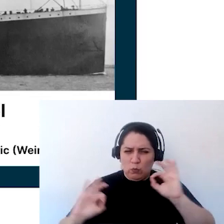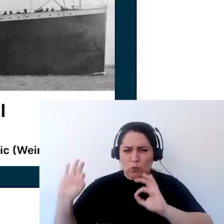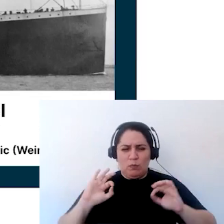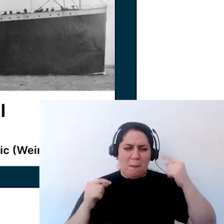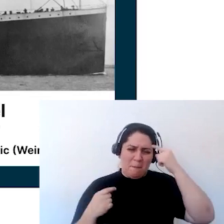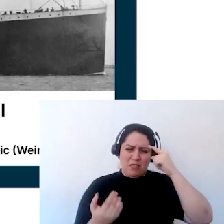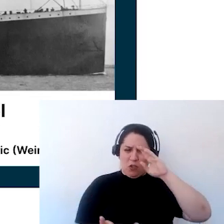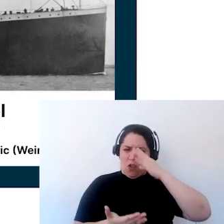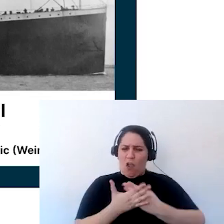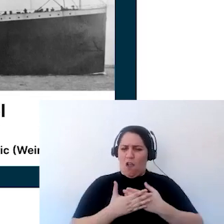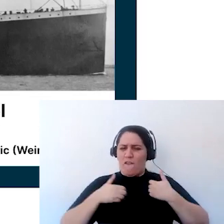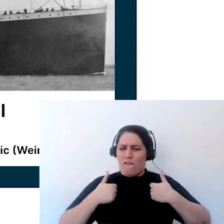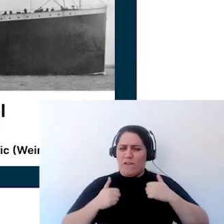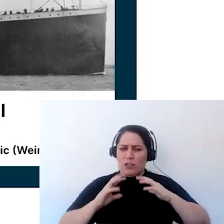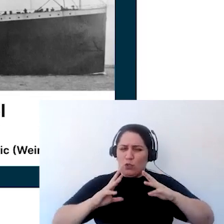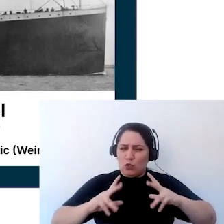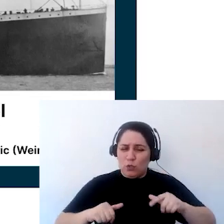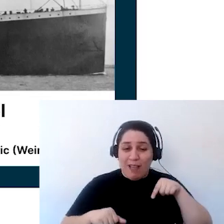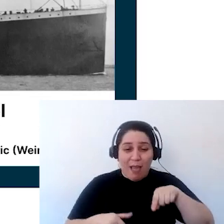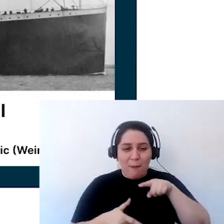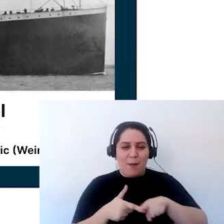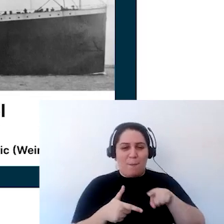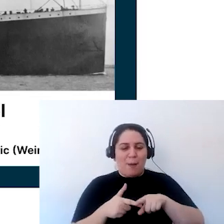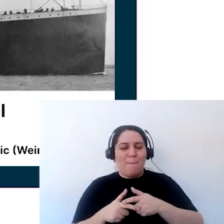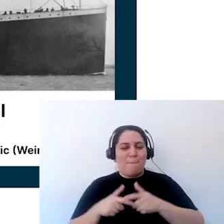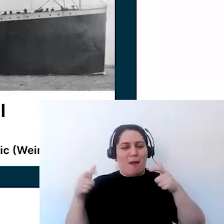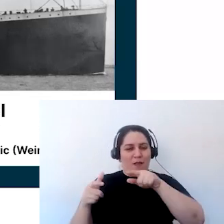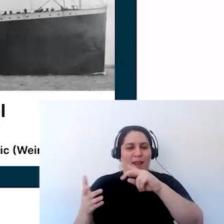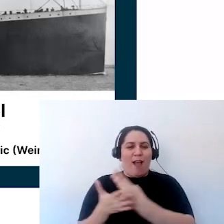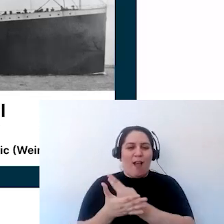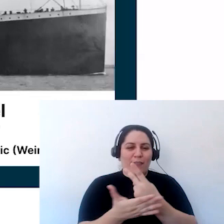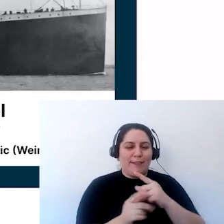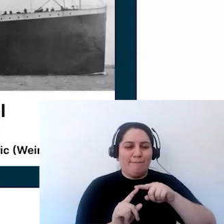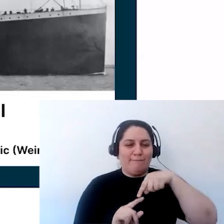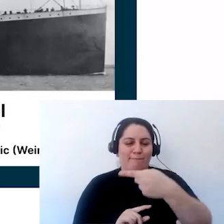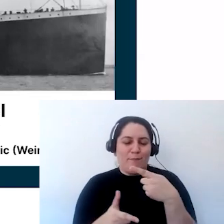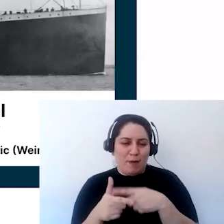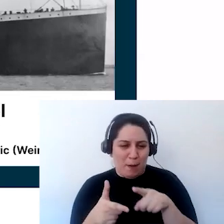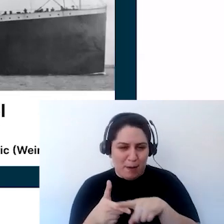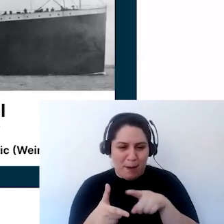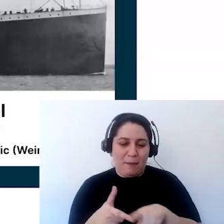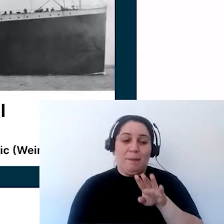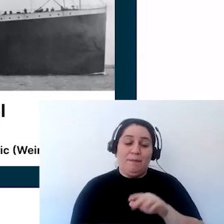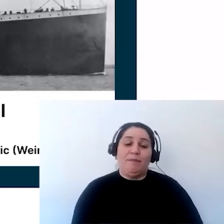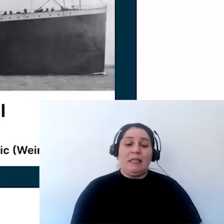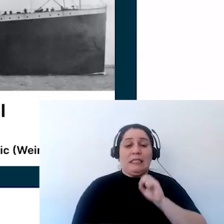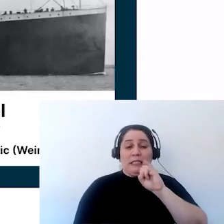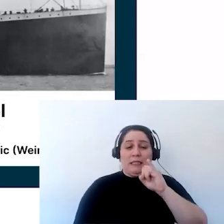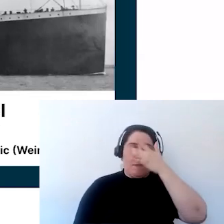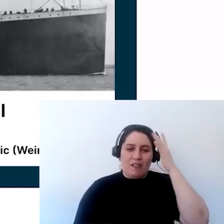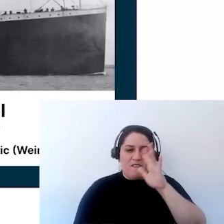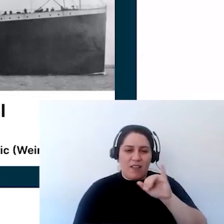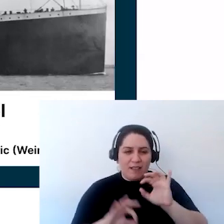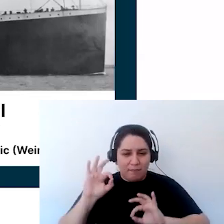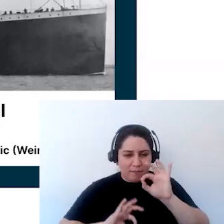de confiança é a principal causa de muitos desastres. Por exemplo, quando uma pessoa ela vai fazer uma trilha e